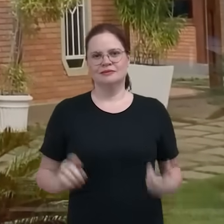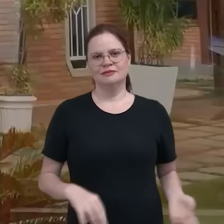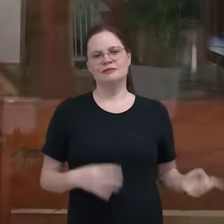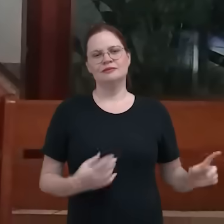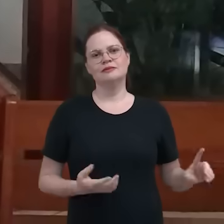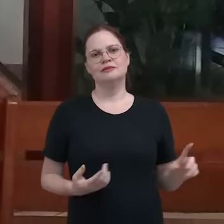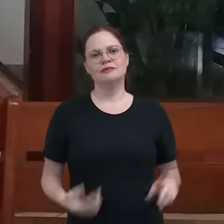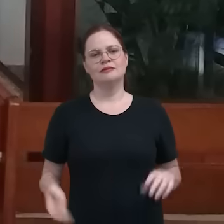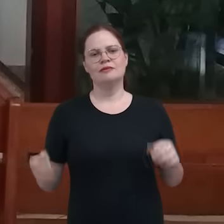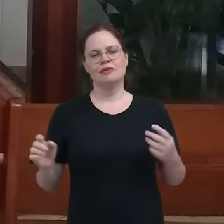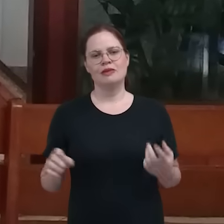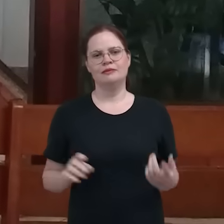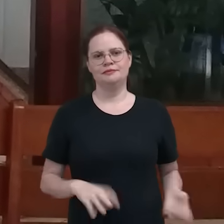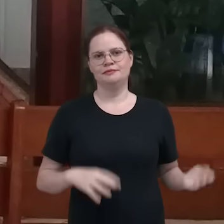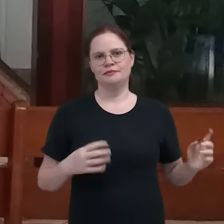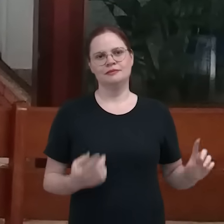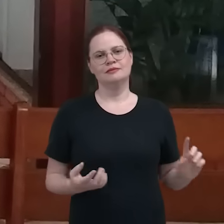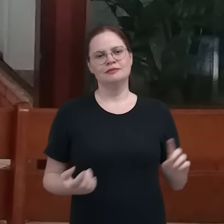Vou